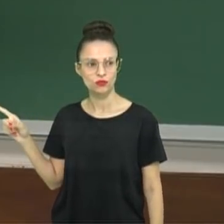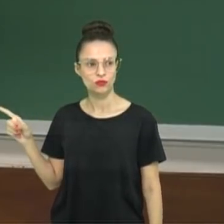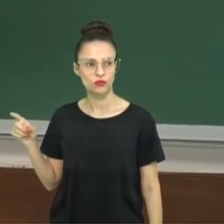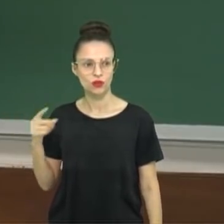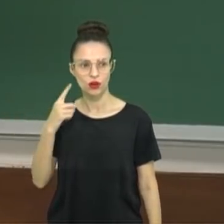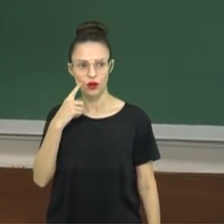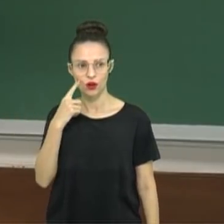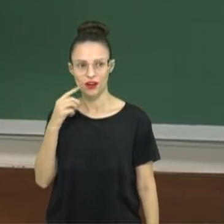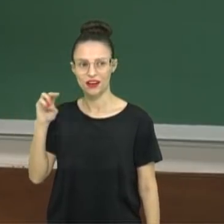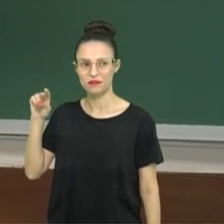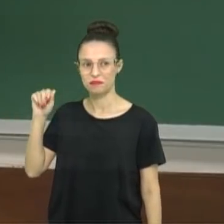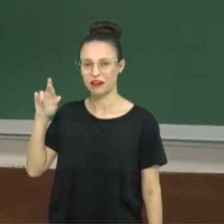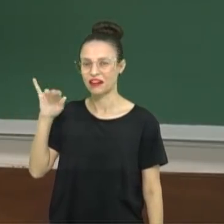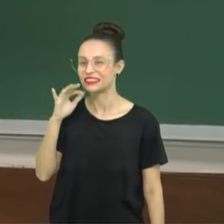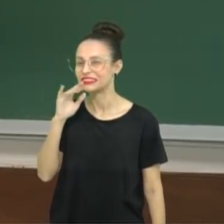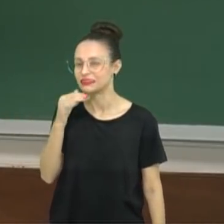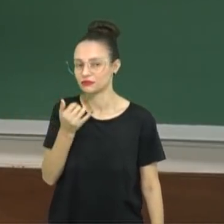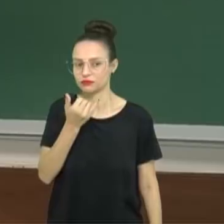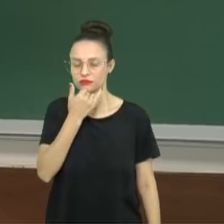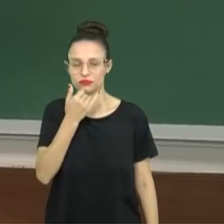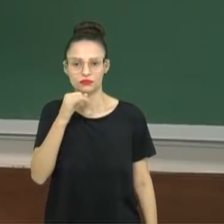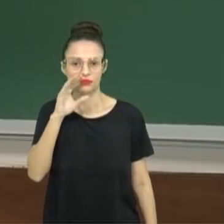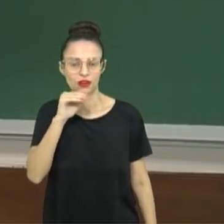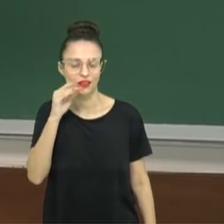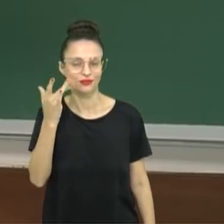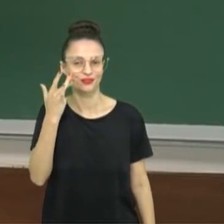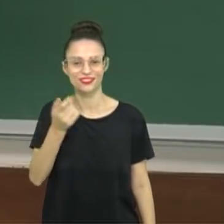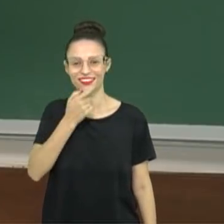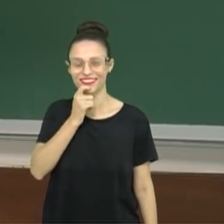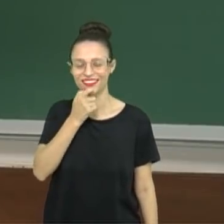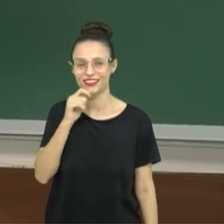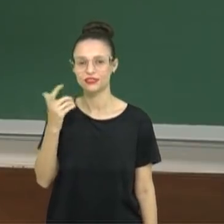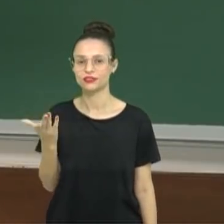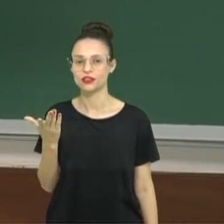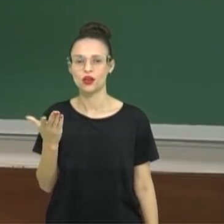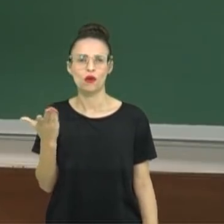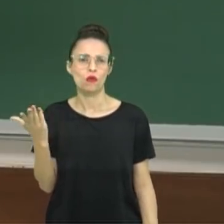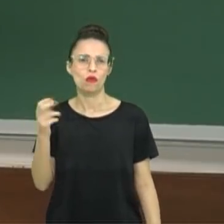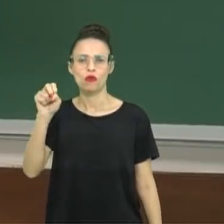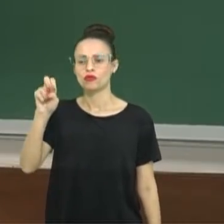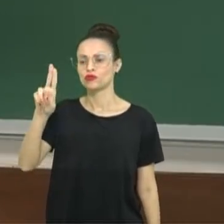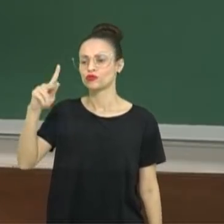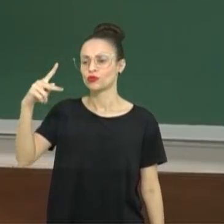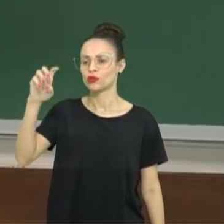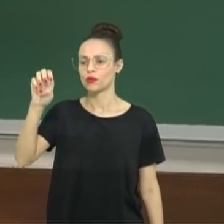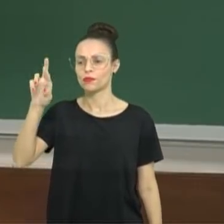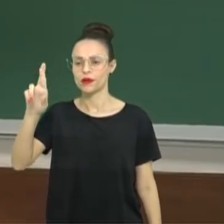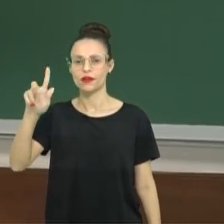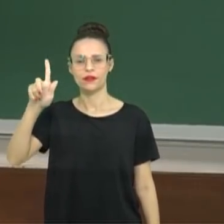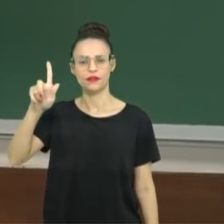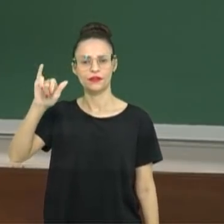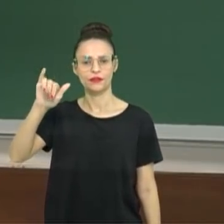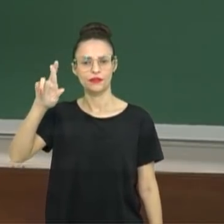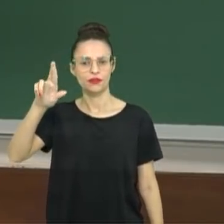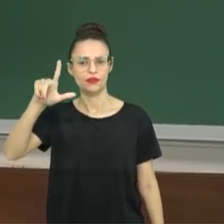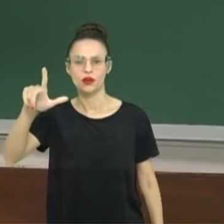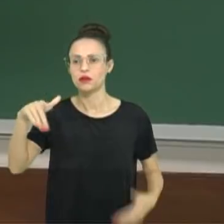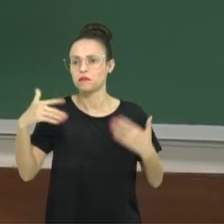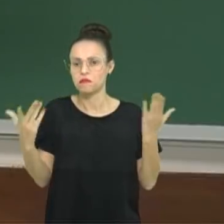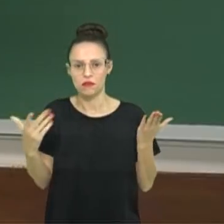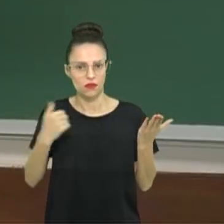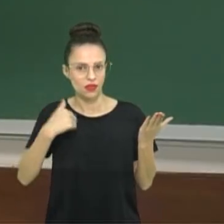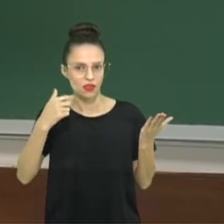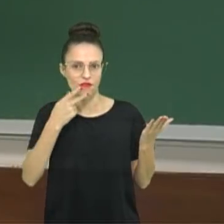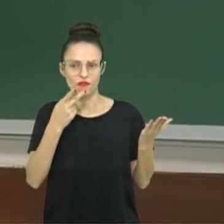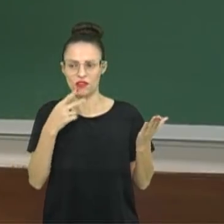Marvelous. O professor é meio ruim em inglês, né? Ou, por exemplo, Supergirl. Ou então, vamos imaginar... eu vou